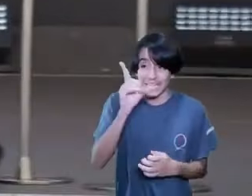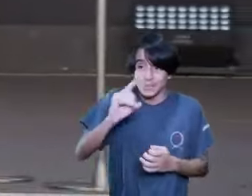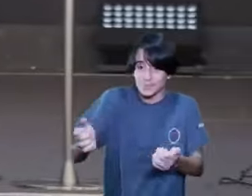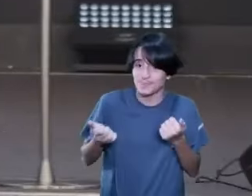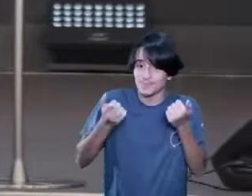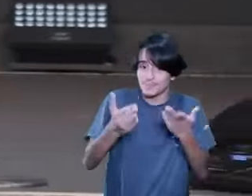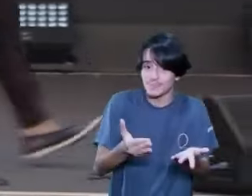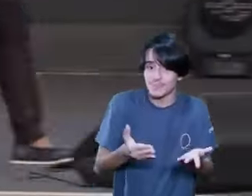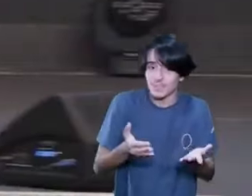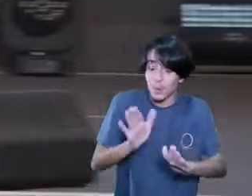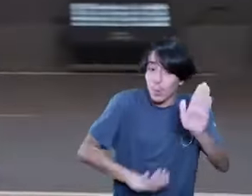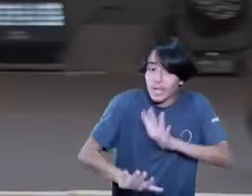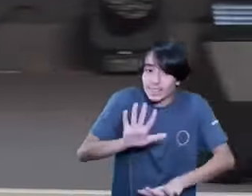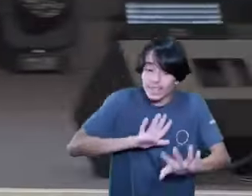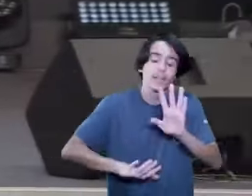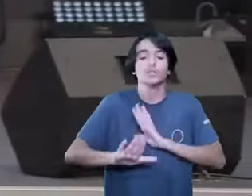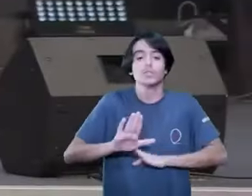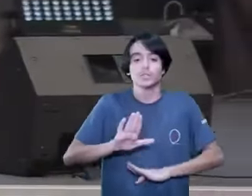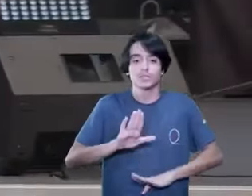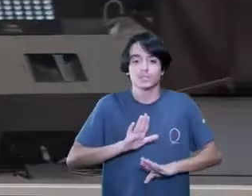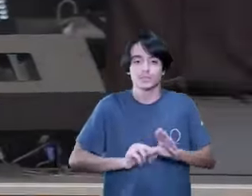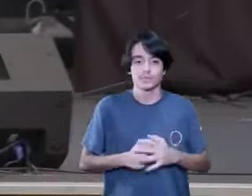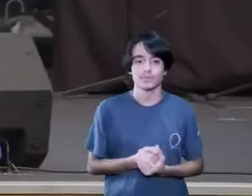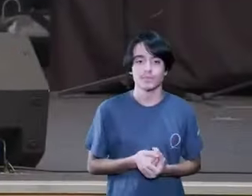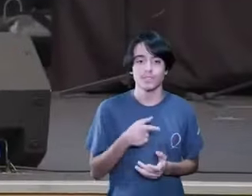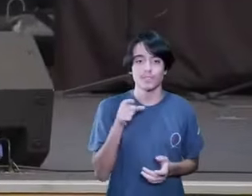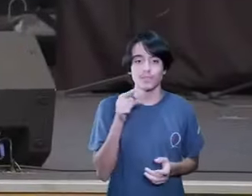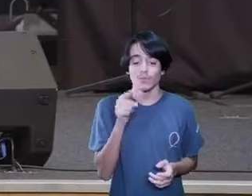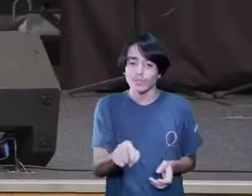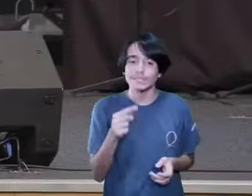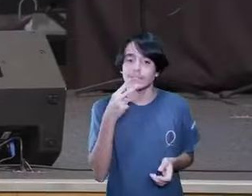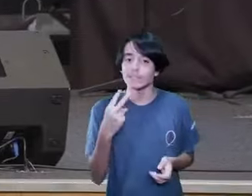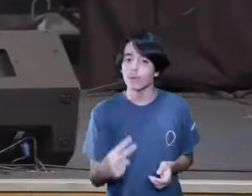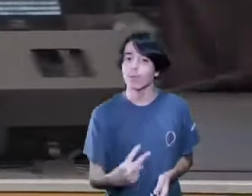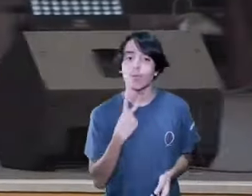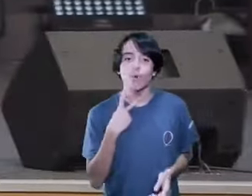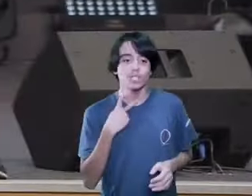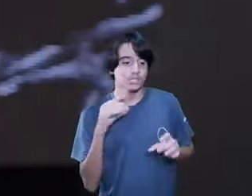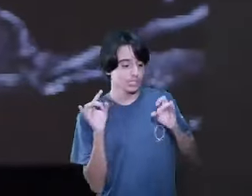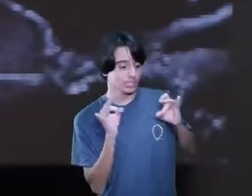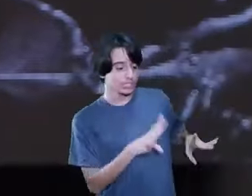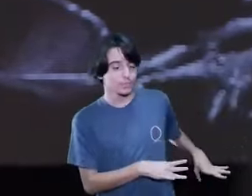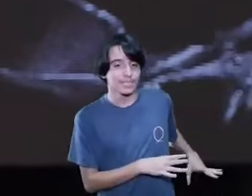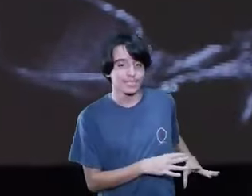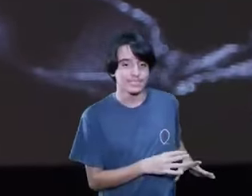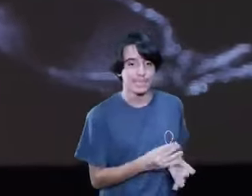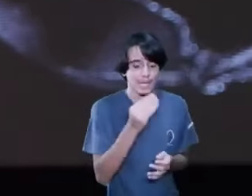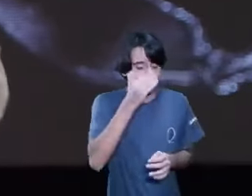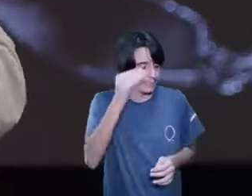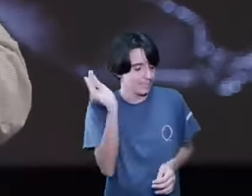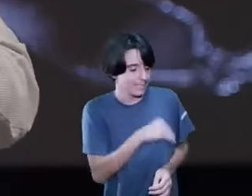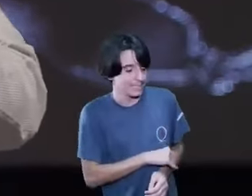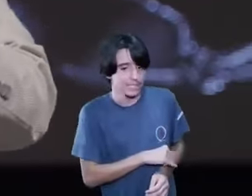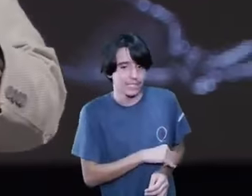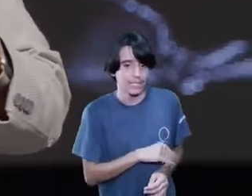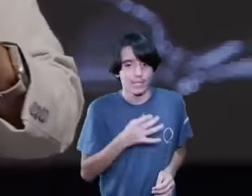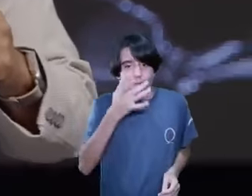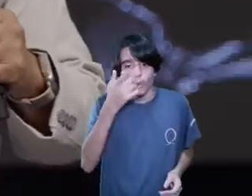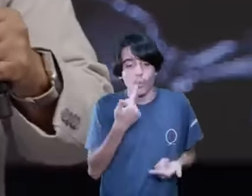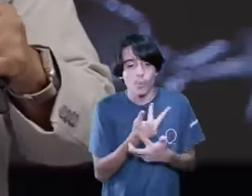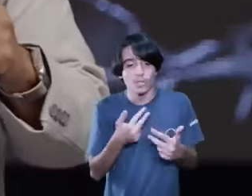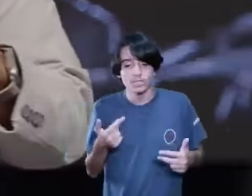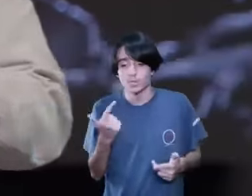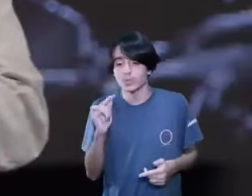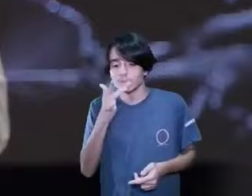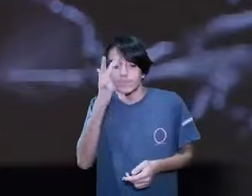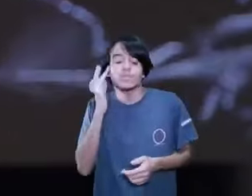vai te dar. Cuidado para você não desprezar aquilo que tem gente, aquilo que tem pessoas querendo.